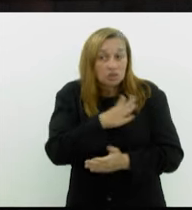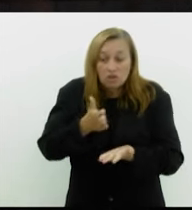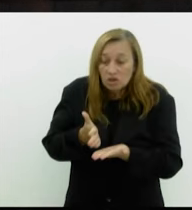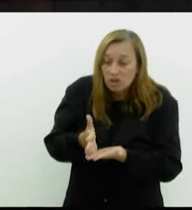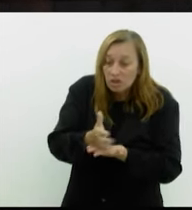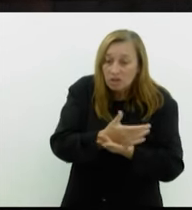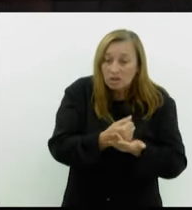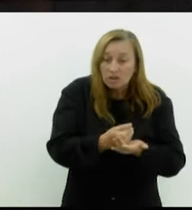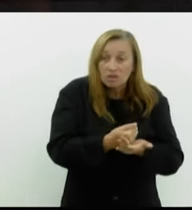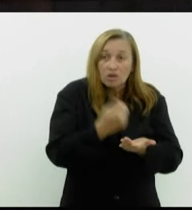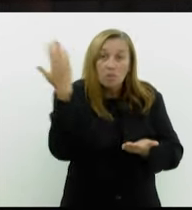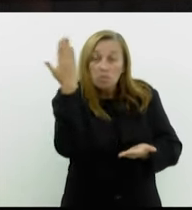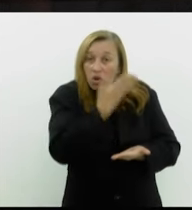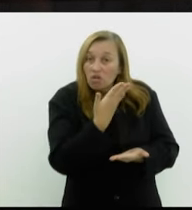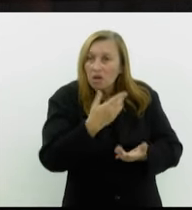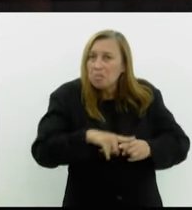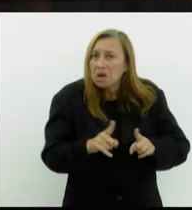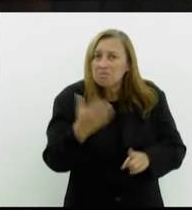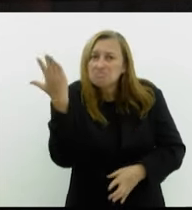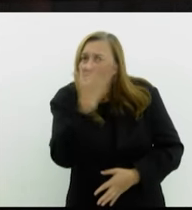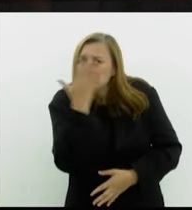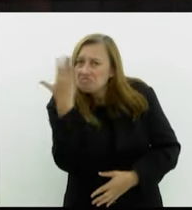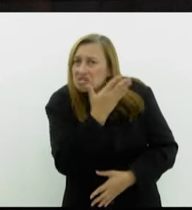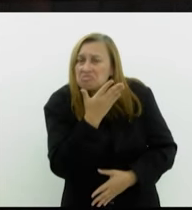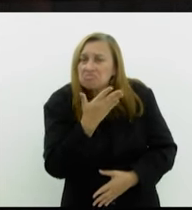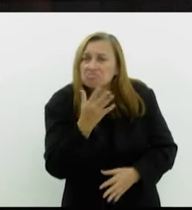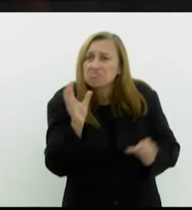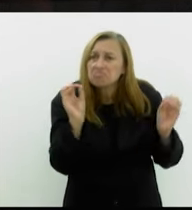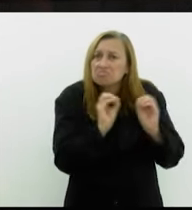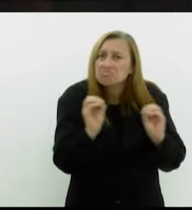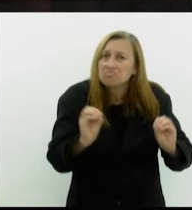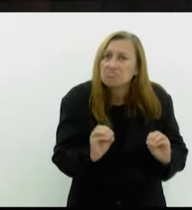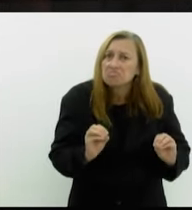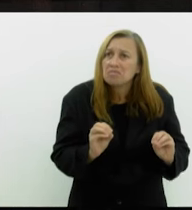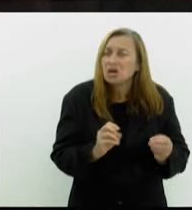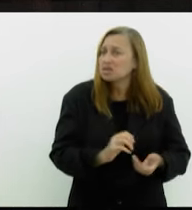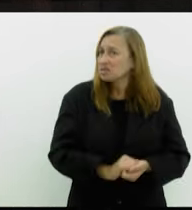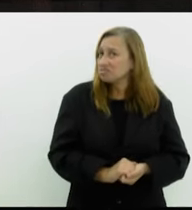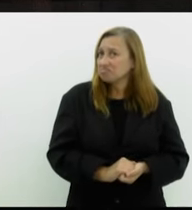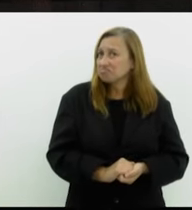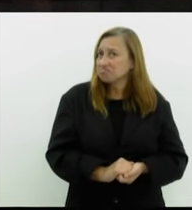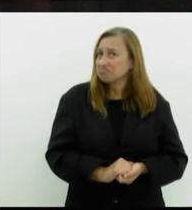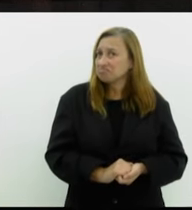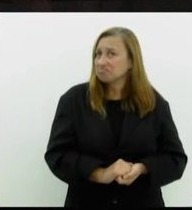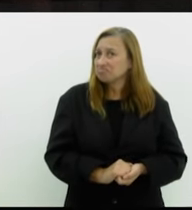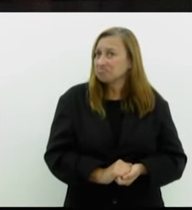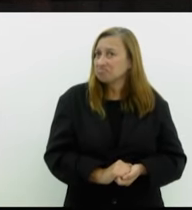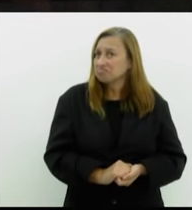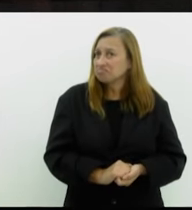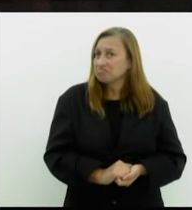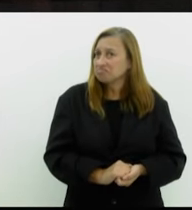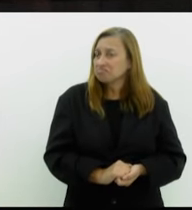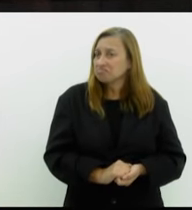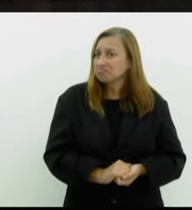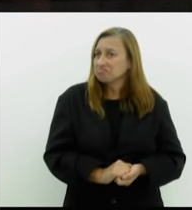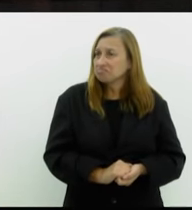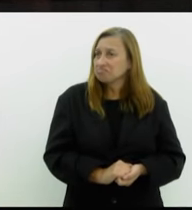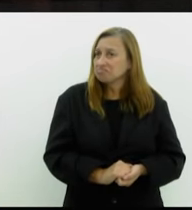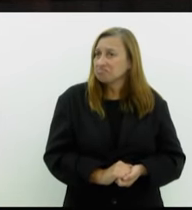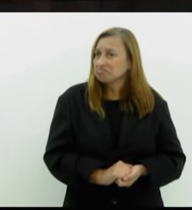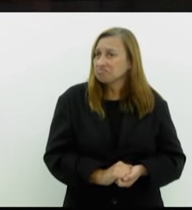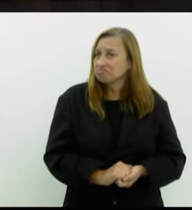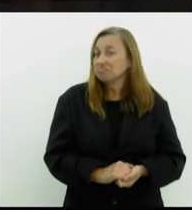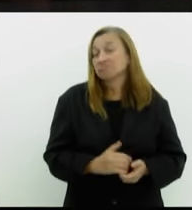comprovada. Nós não estamos vendo uma coisa nem outra.